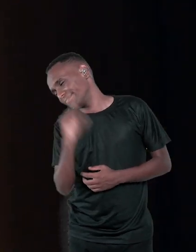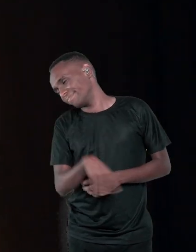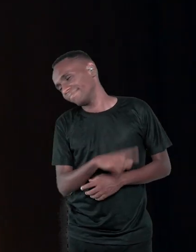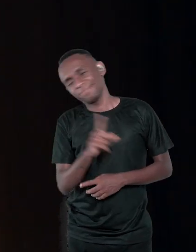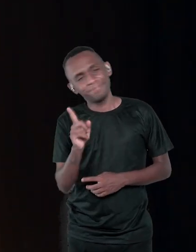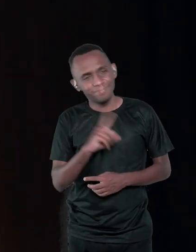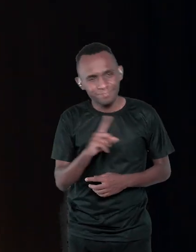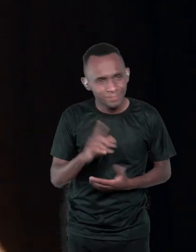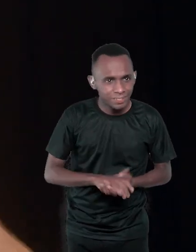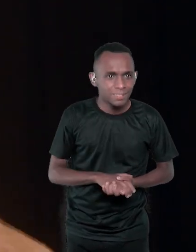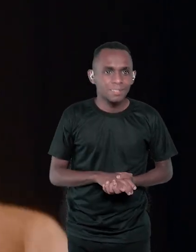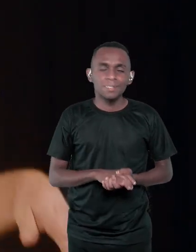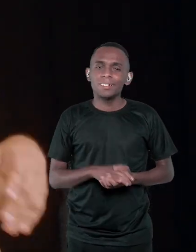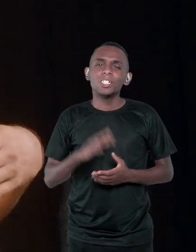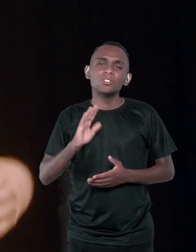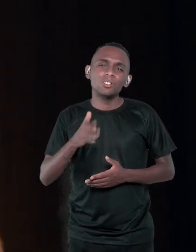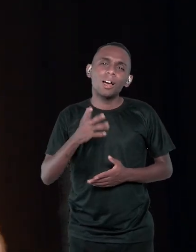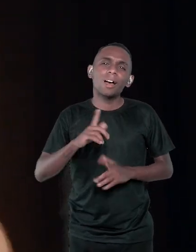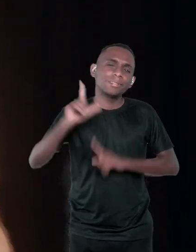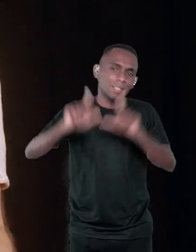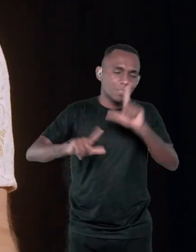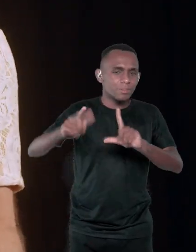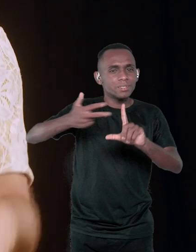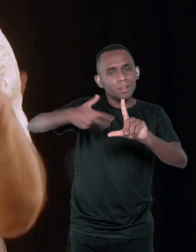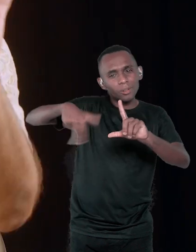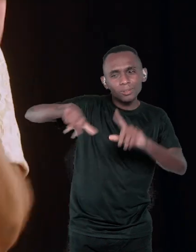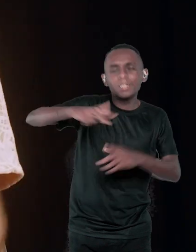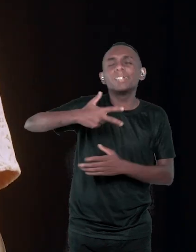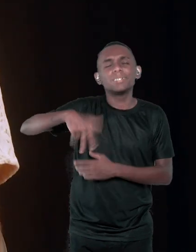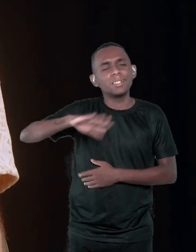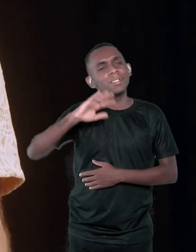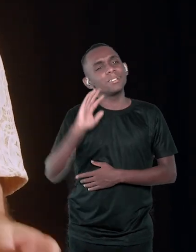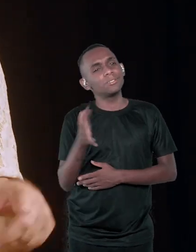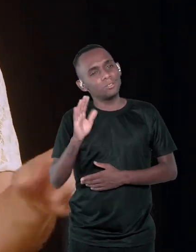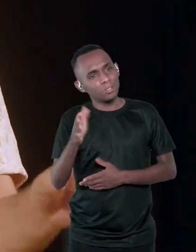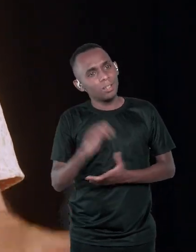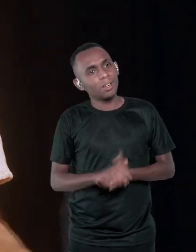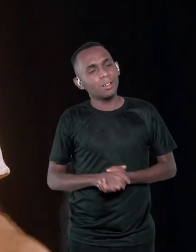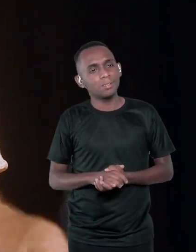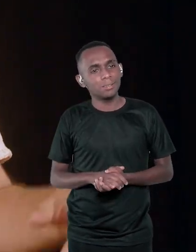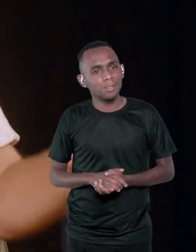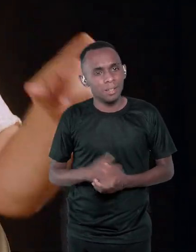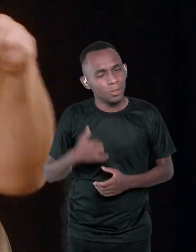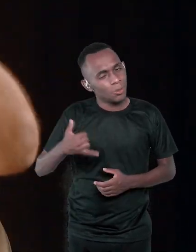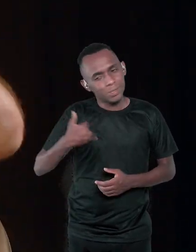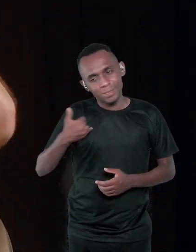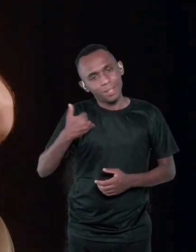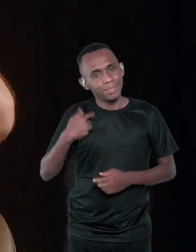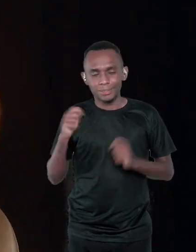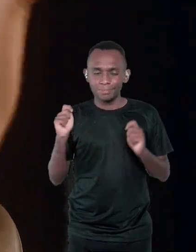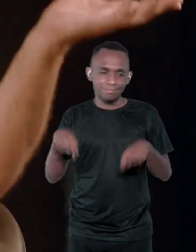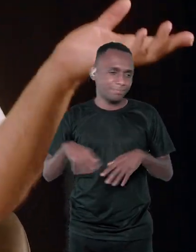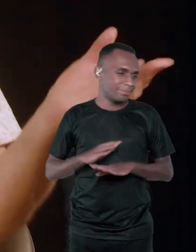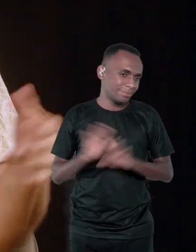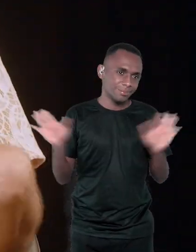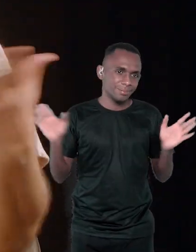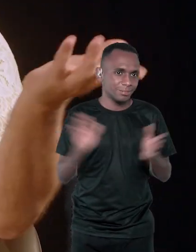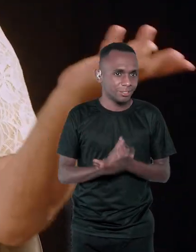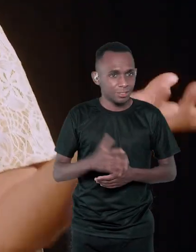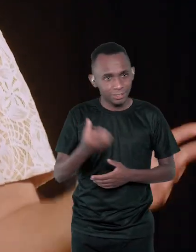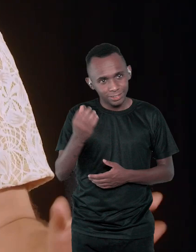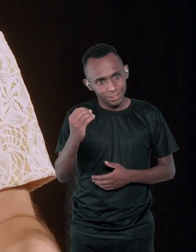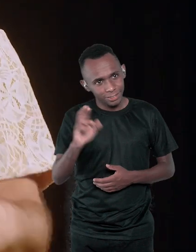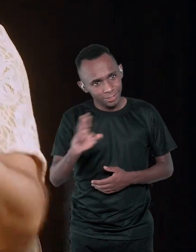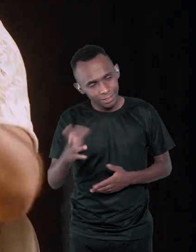Vocês acham? Dancei no Jô, dancei no Faustão. Não, vocês acham. Eu não tenho mais idade para isso, não. Não. Eu vou fazer 60 anos,